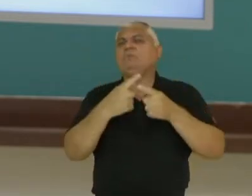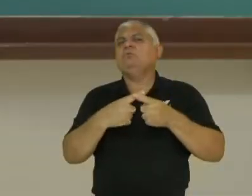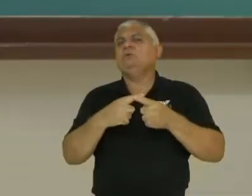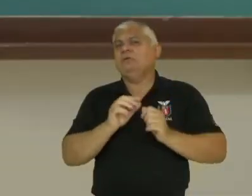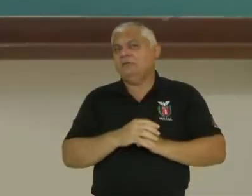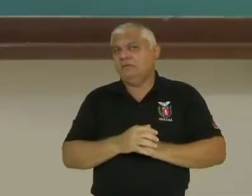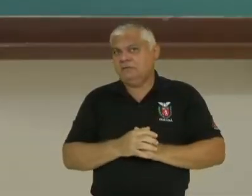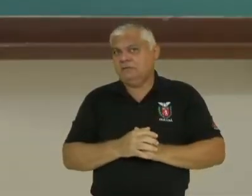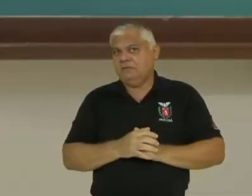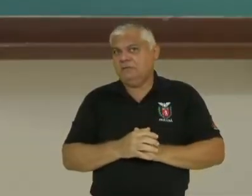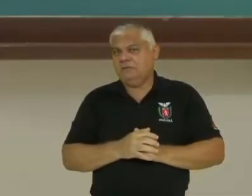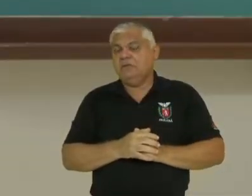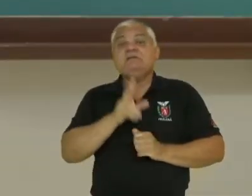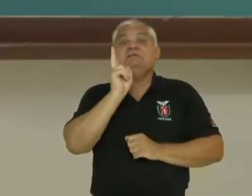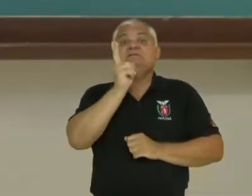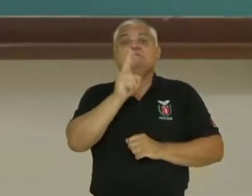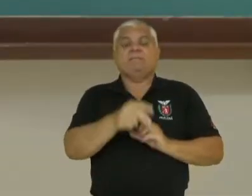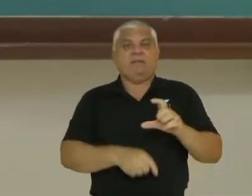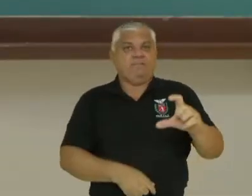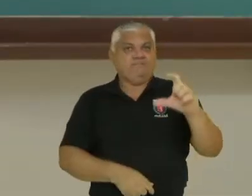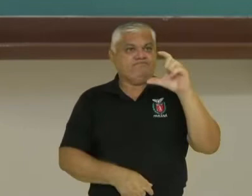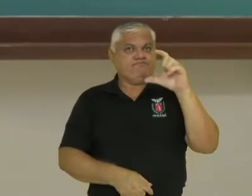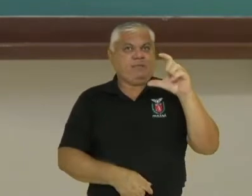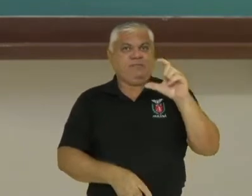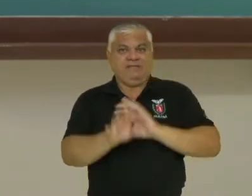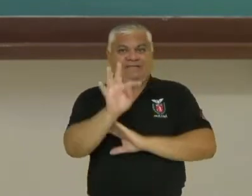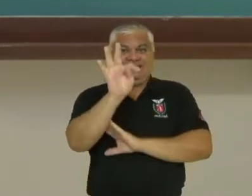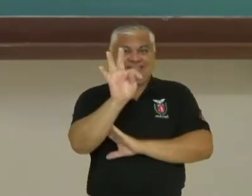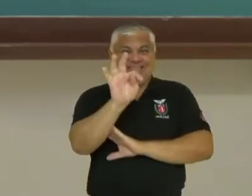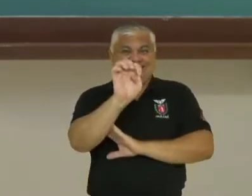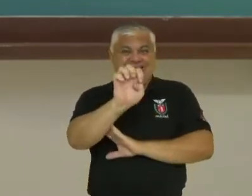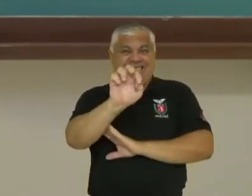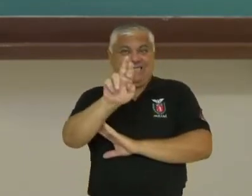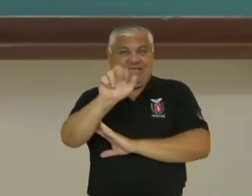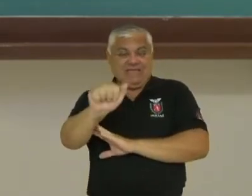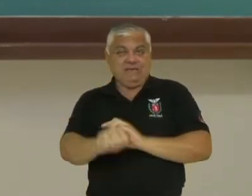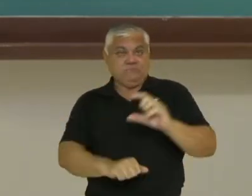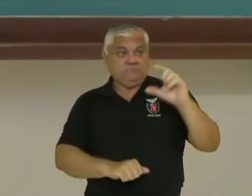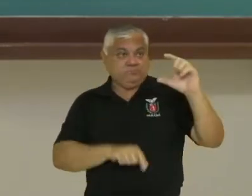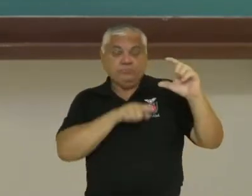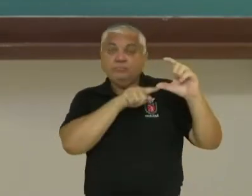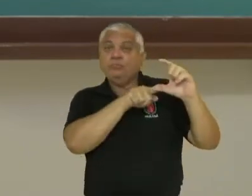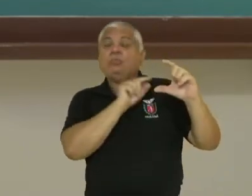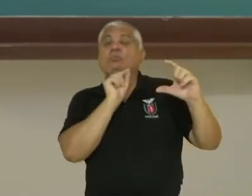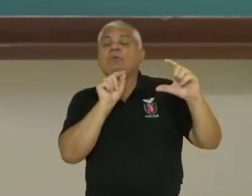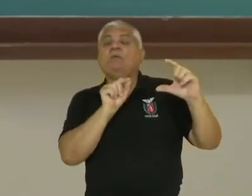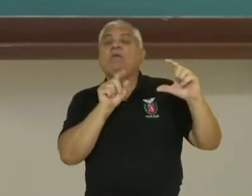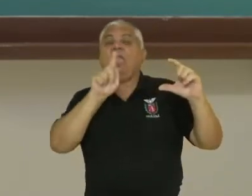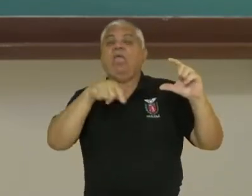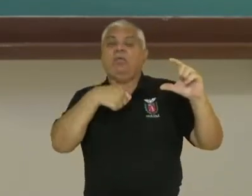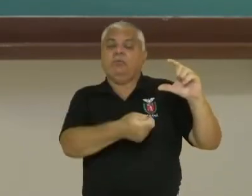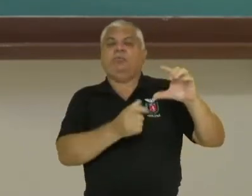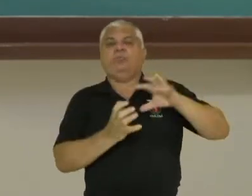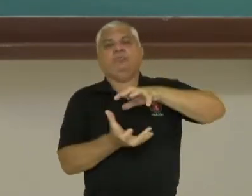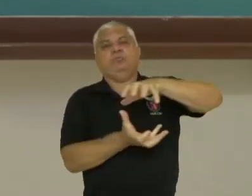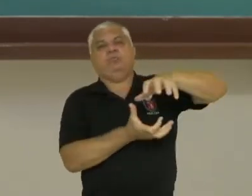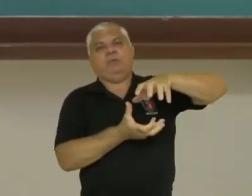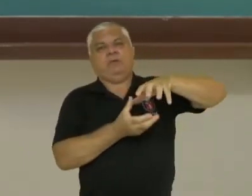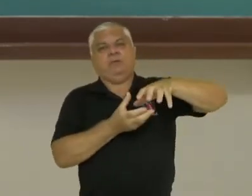relembrar? Toda vez que aparece a palavra Terra com a letra maiúscula, é o nosso